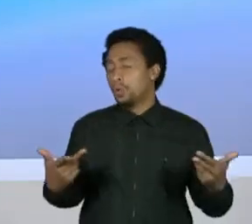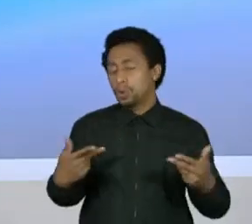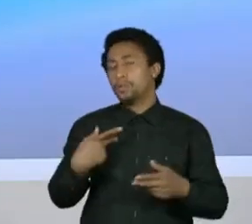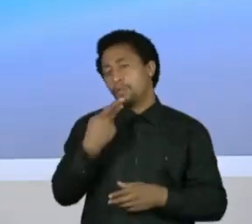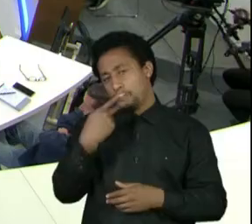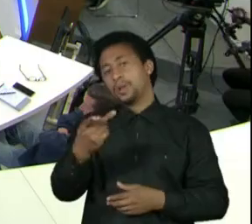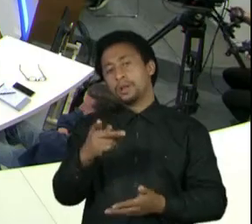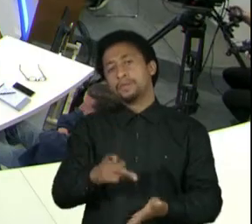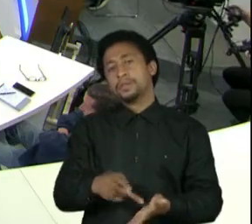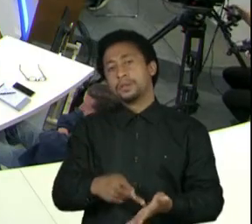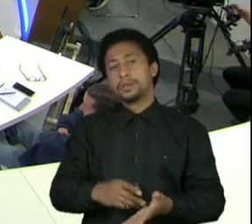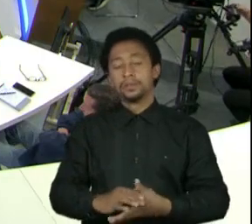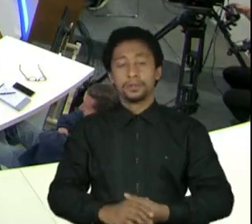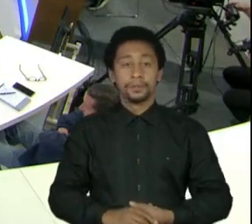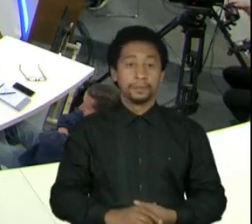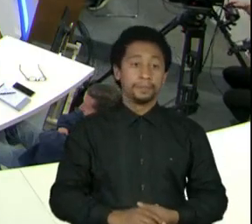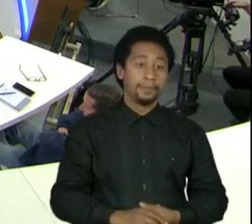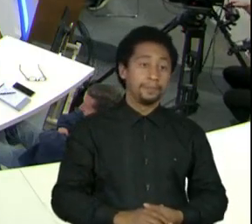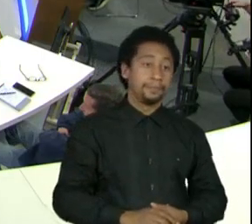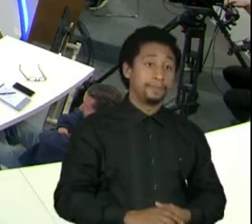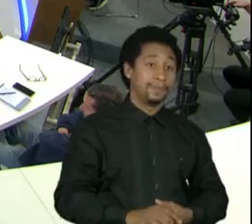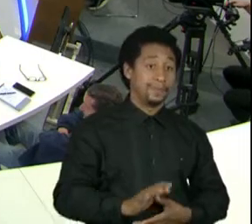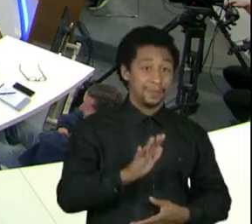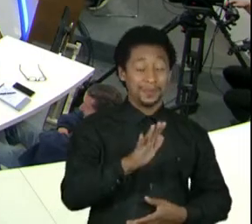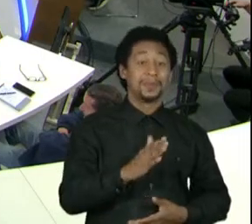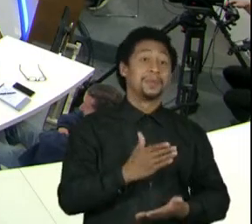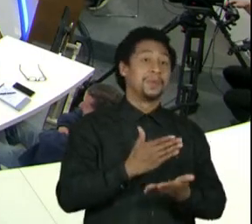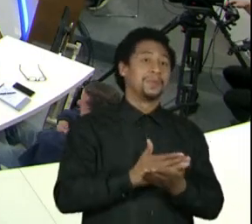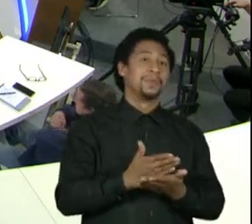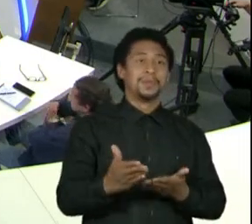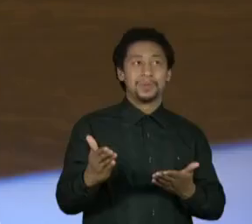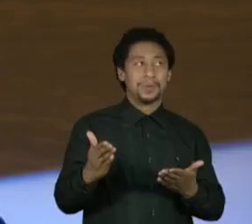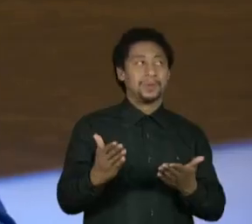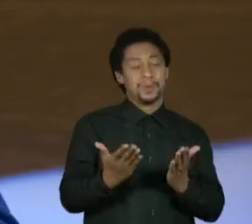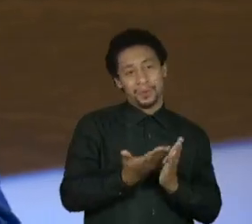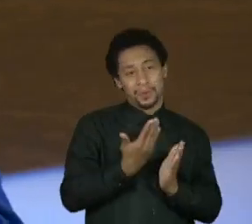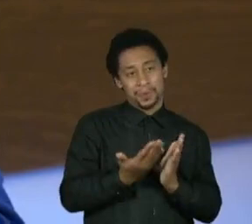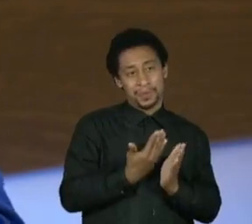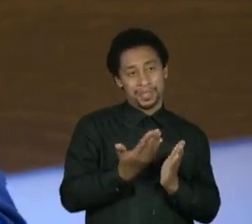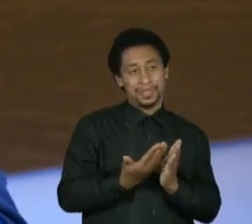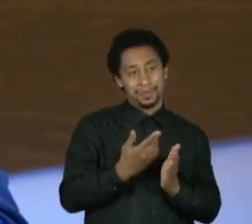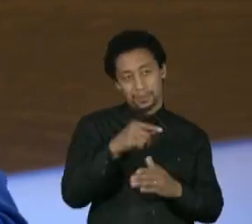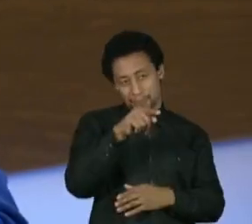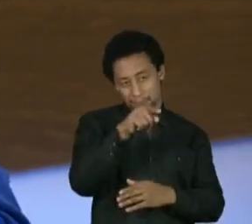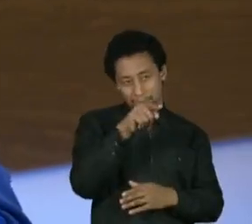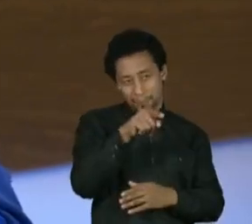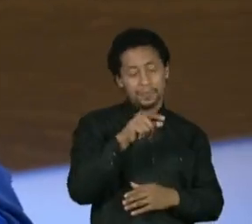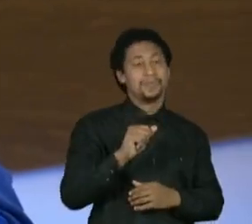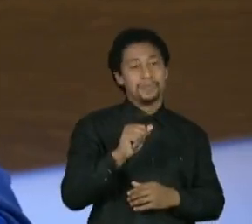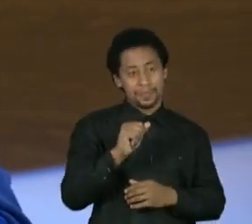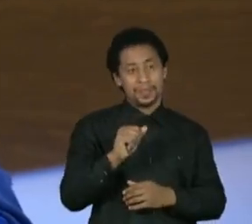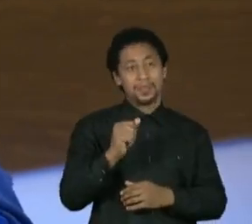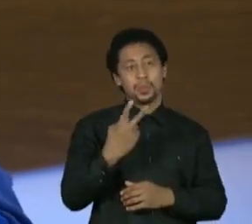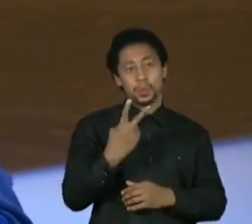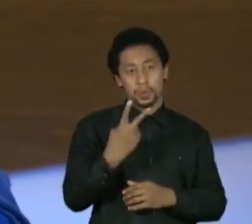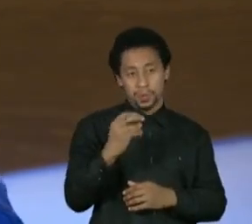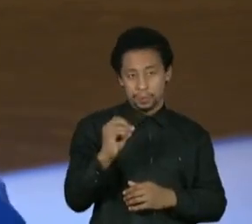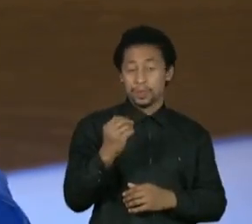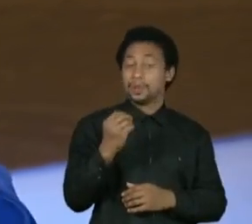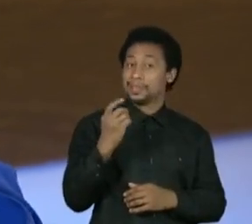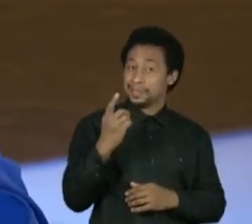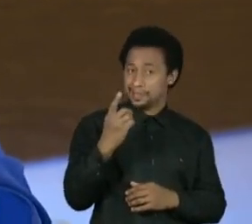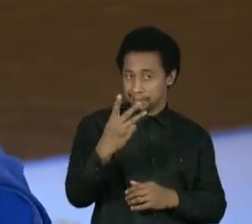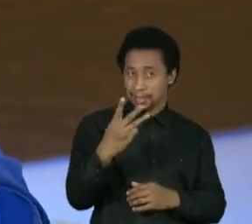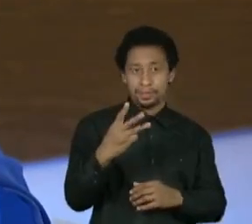e quando lançou quando vocês lançaram Casagrande e seus Demônios em 2013 isso você